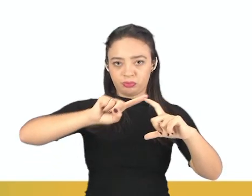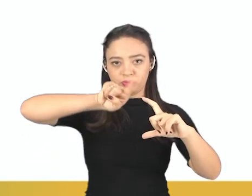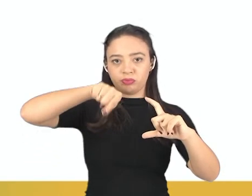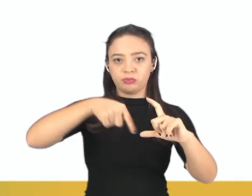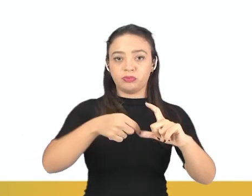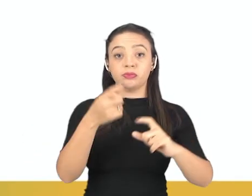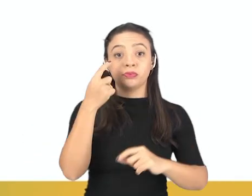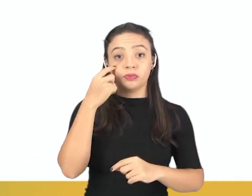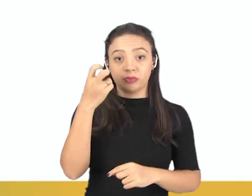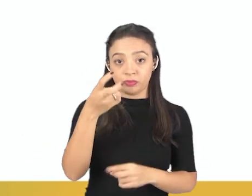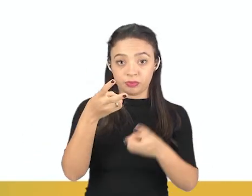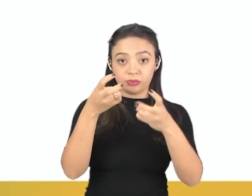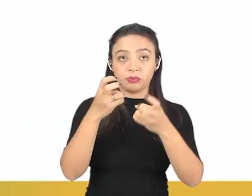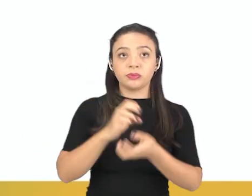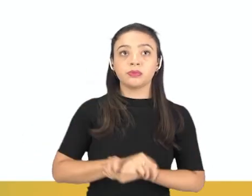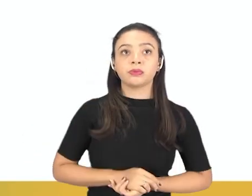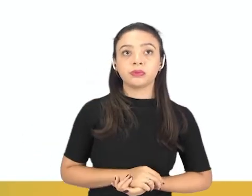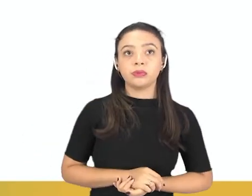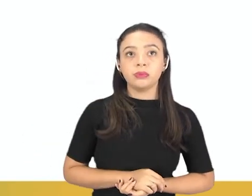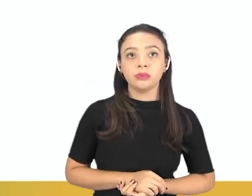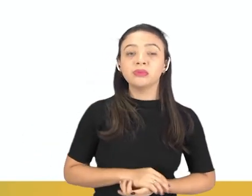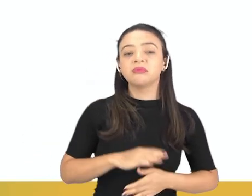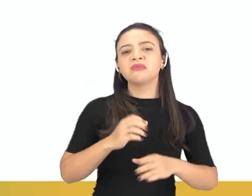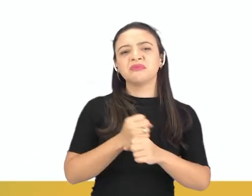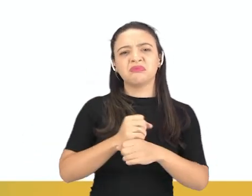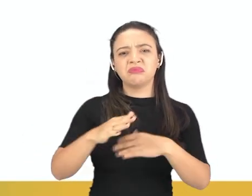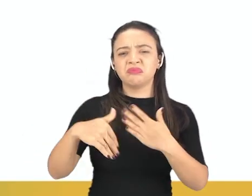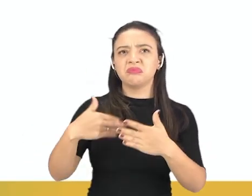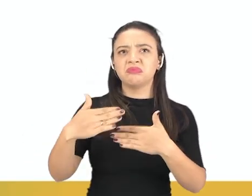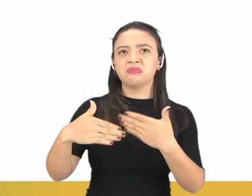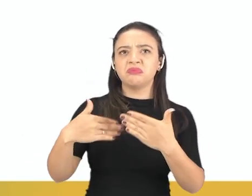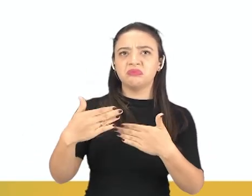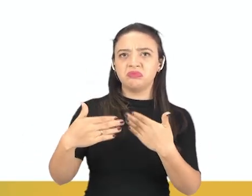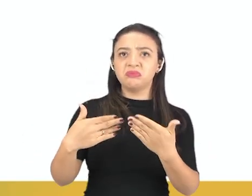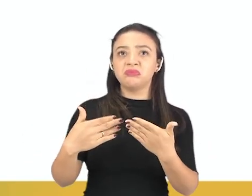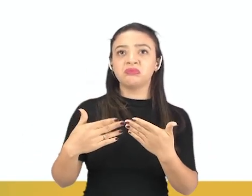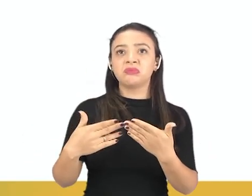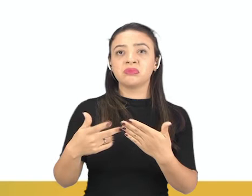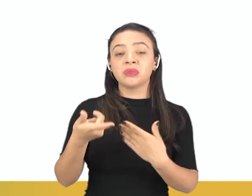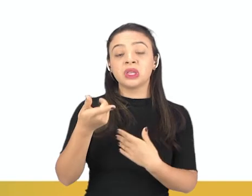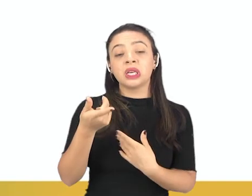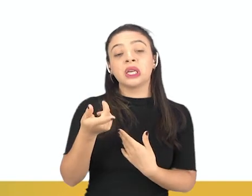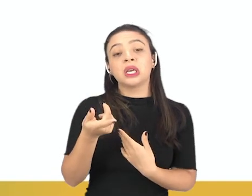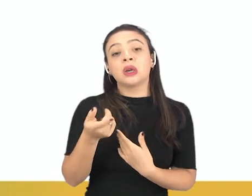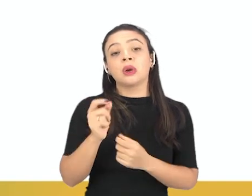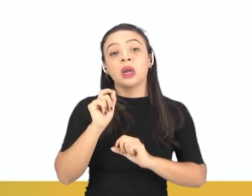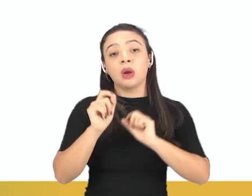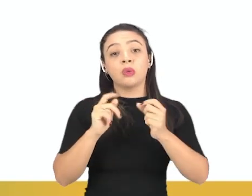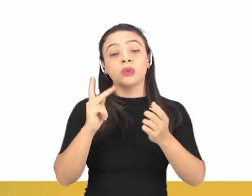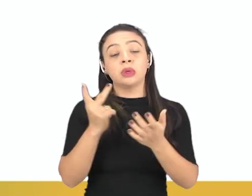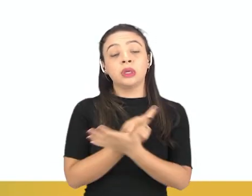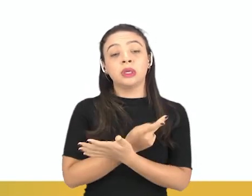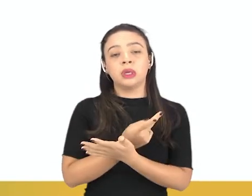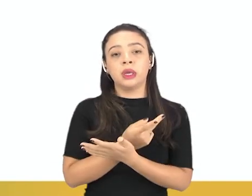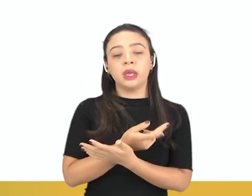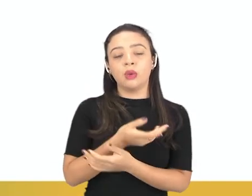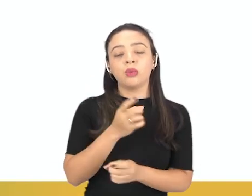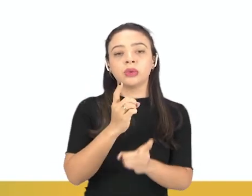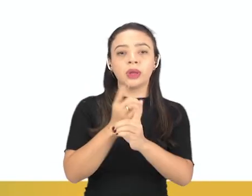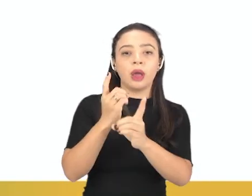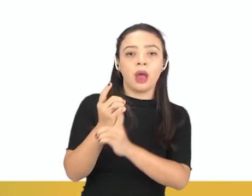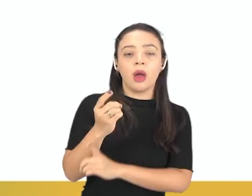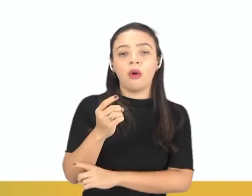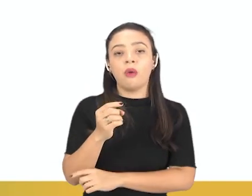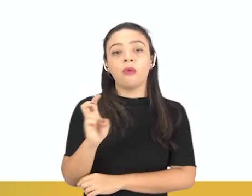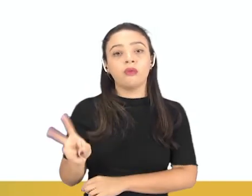Observe bom então com o passar dos tempos essas medições tornasse cada vez mais precisos e o valor